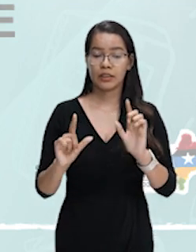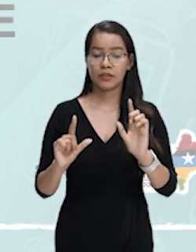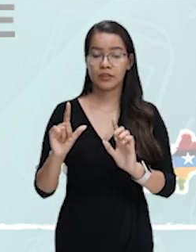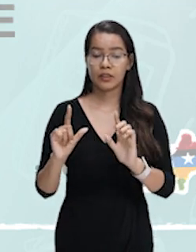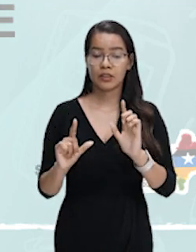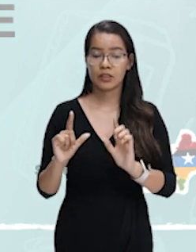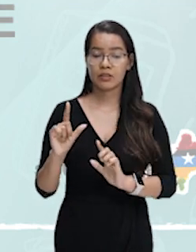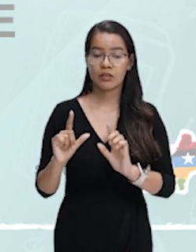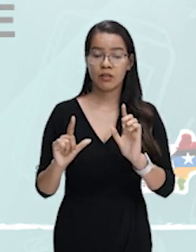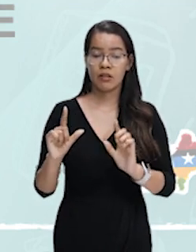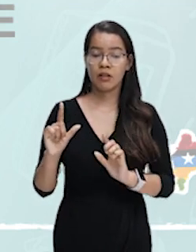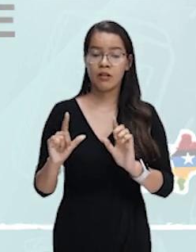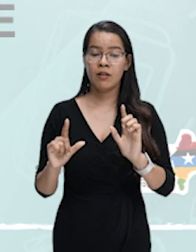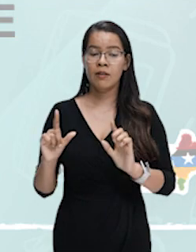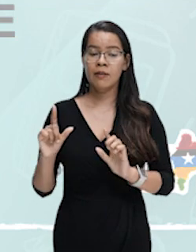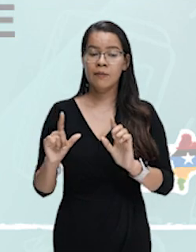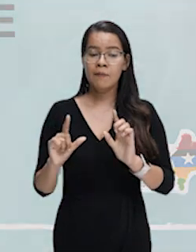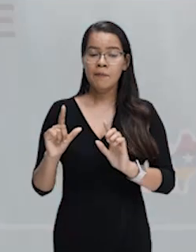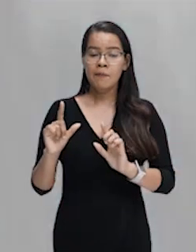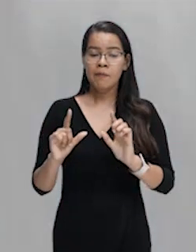o programa,